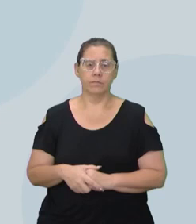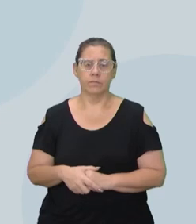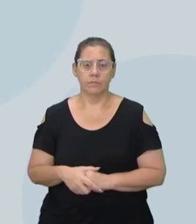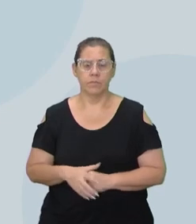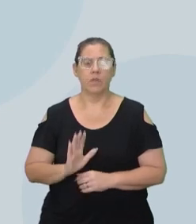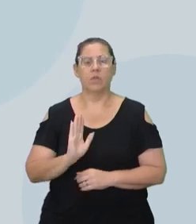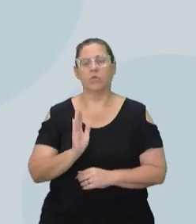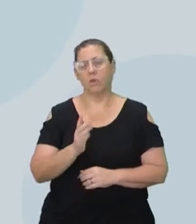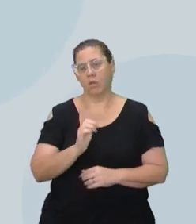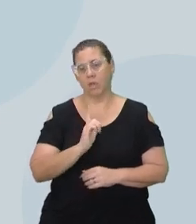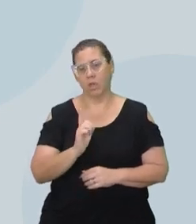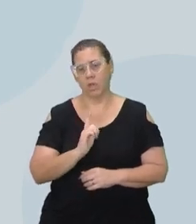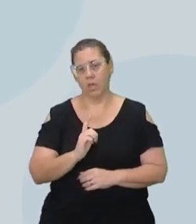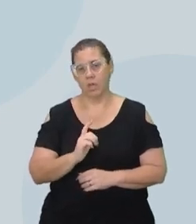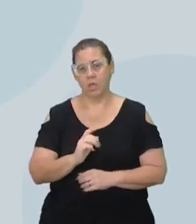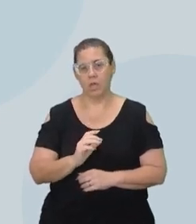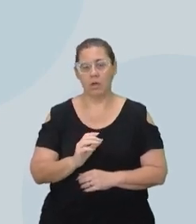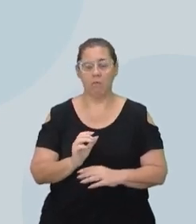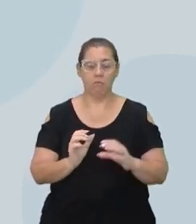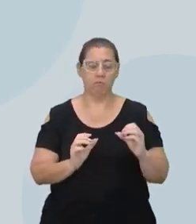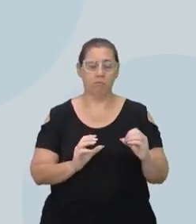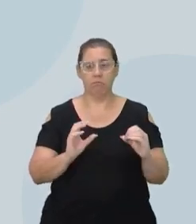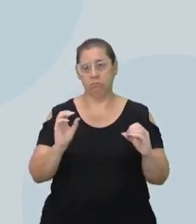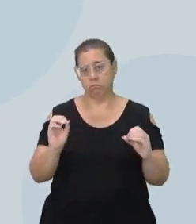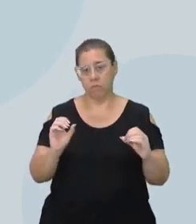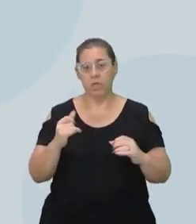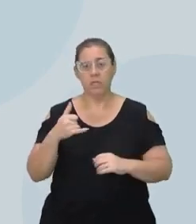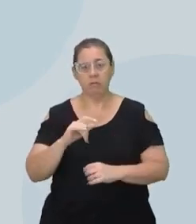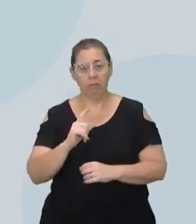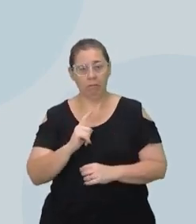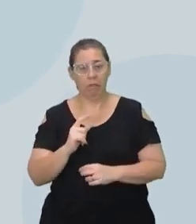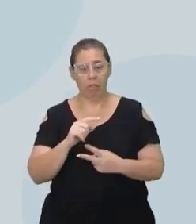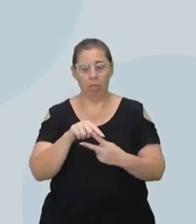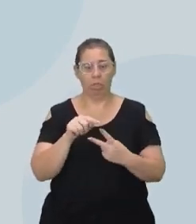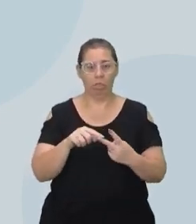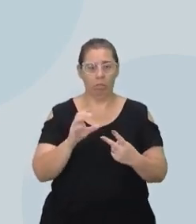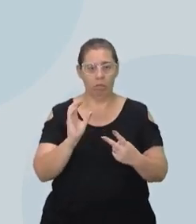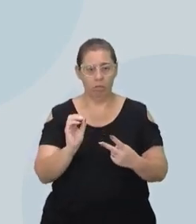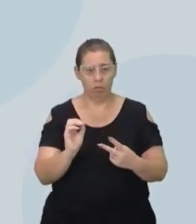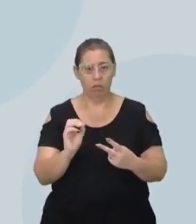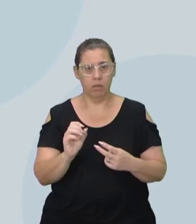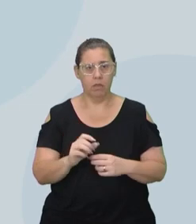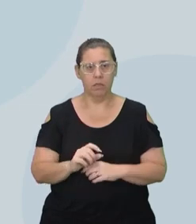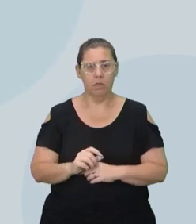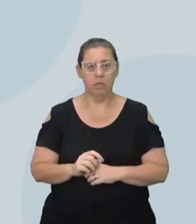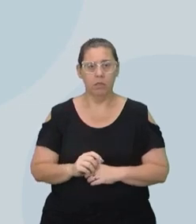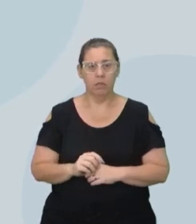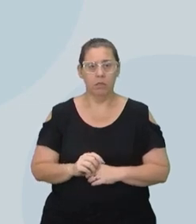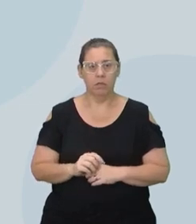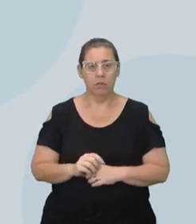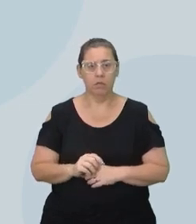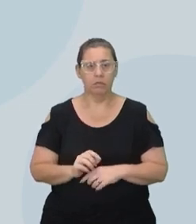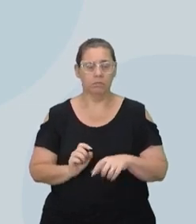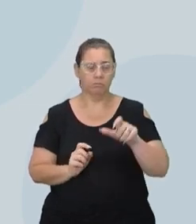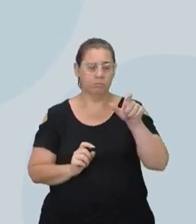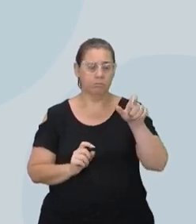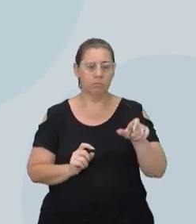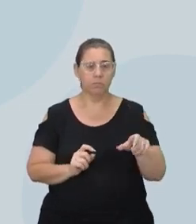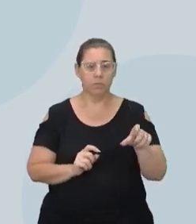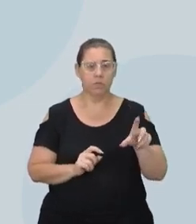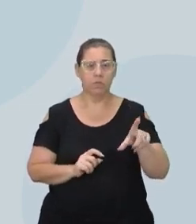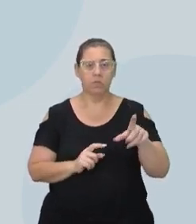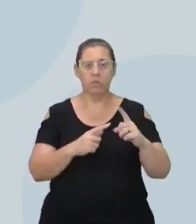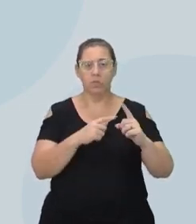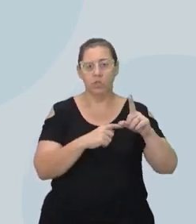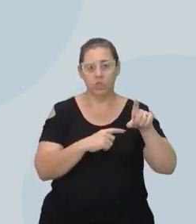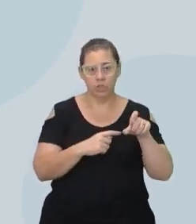tem aí 2 zeros. Se a gente já tem 2 zeros e esta coluna toda aqui é o x,